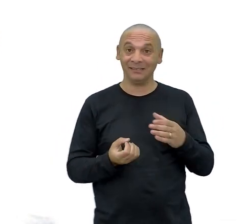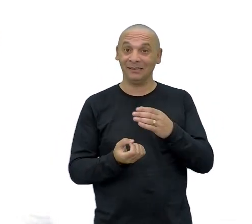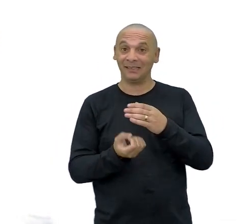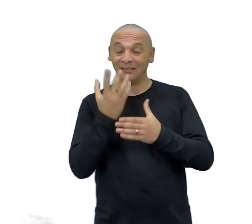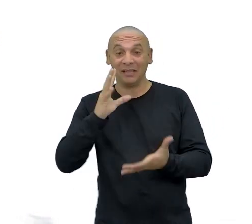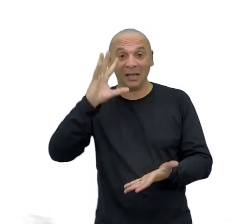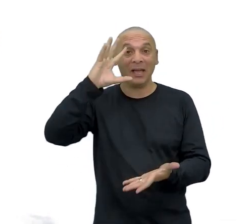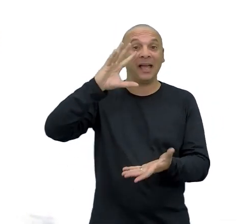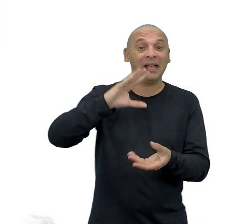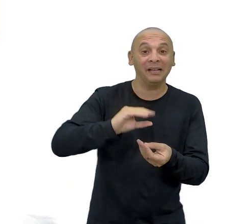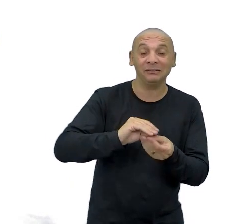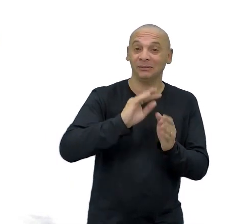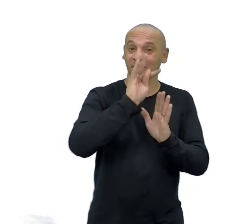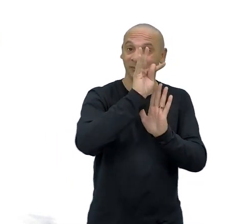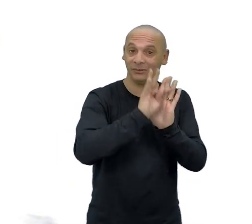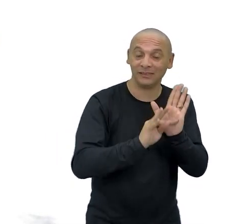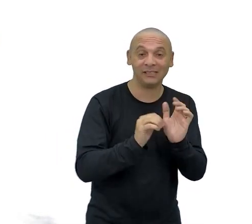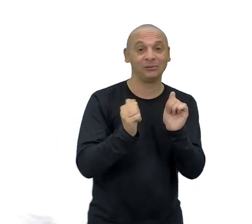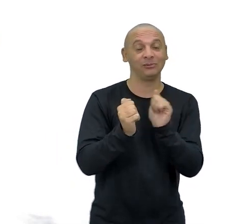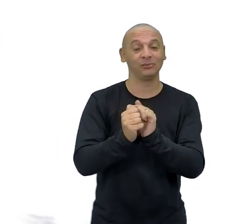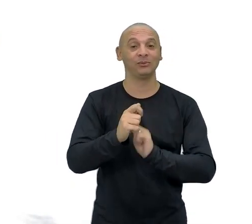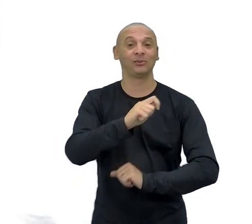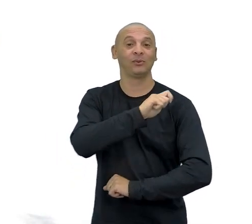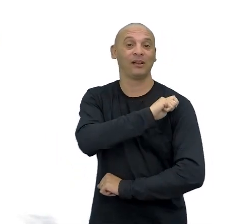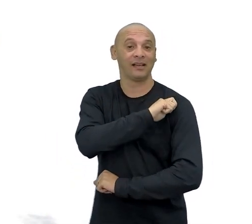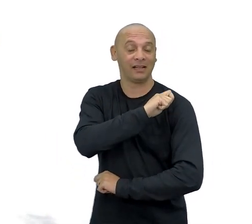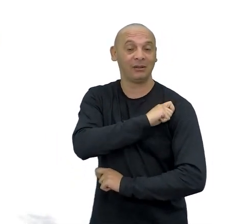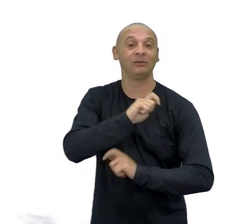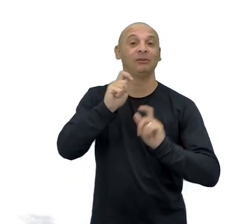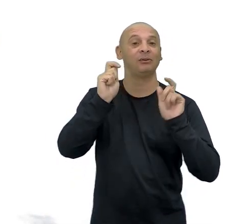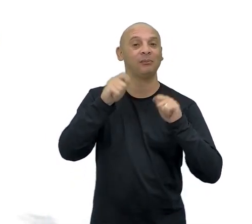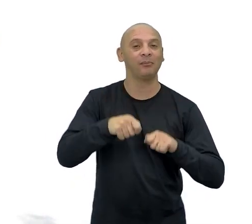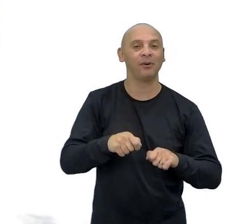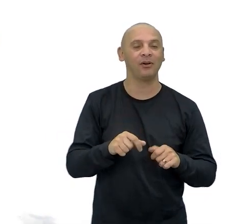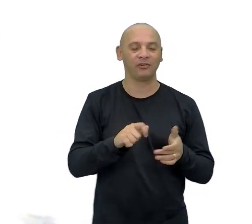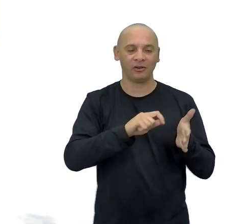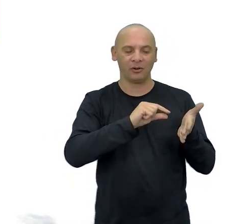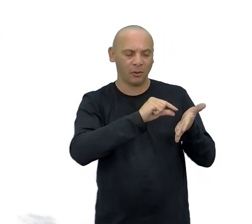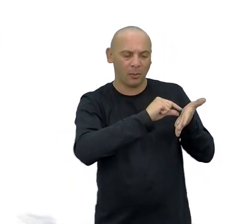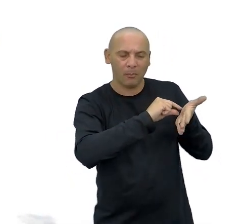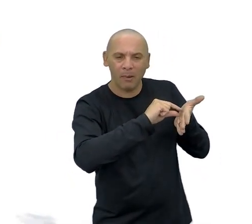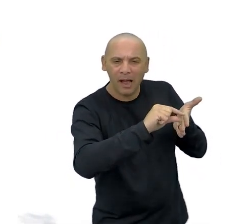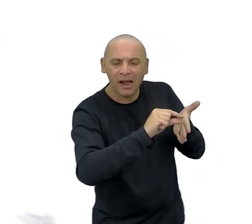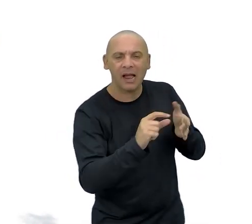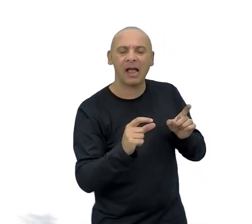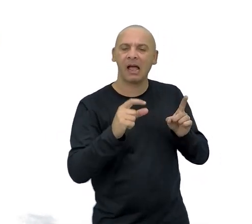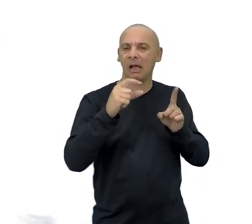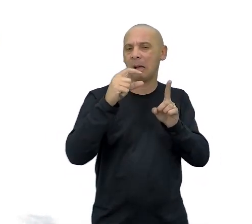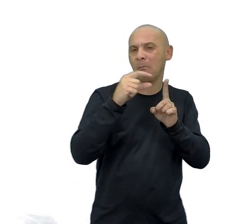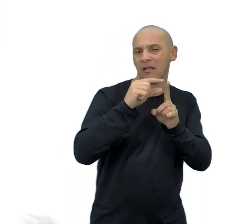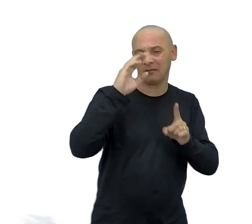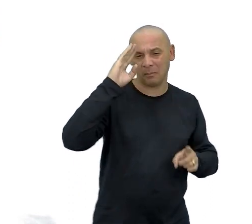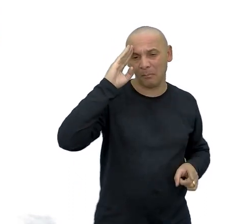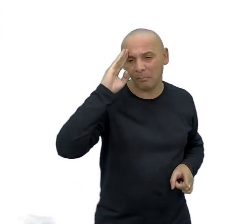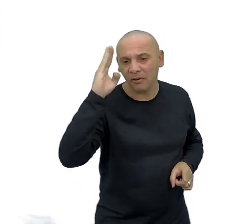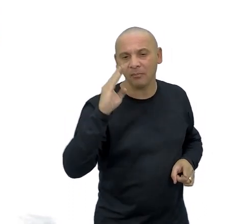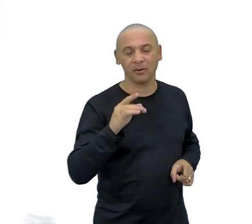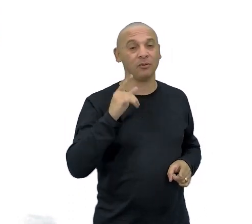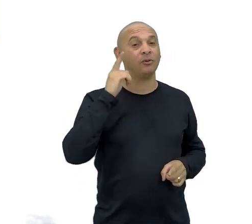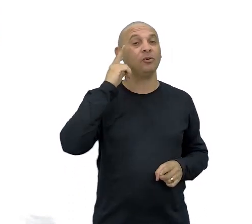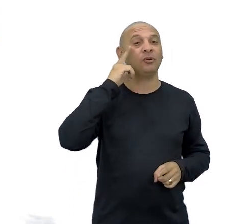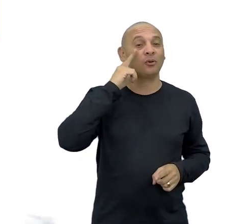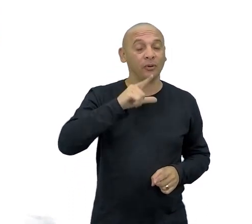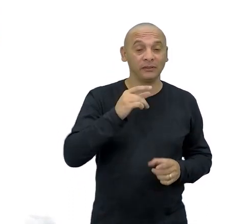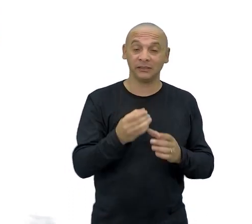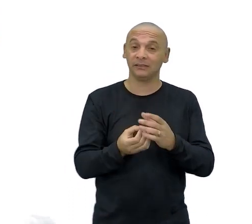resumo, junto com esses alunos pode ser feito grifos, palavras-chave, para conseguir fazer